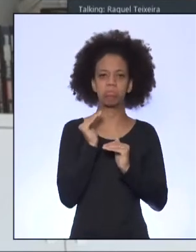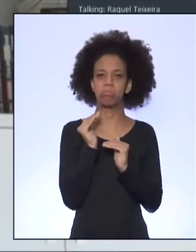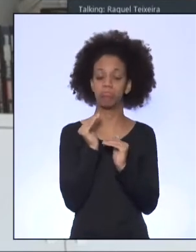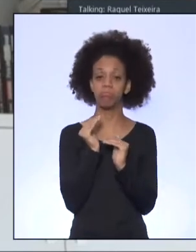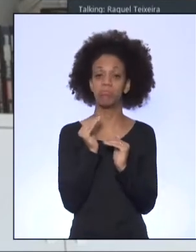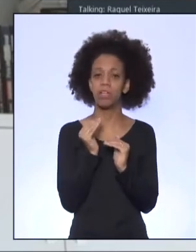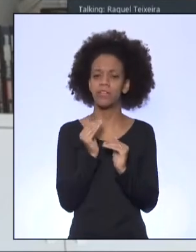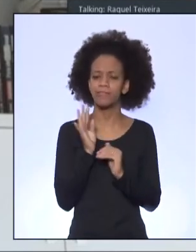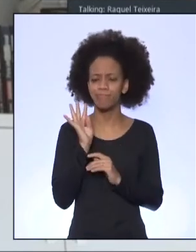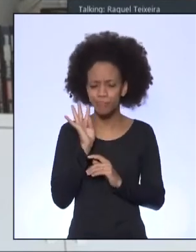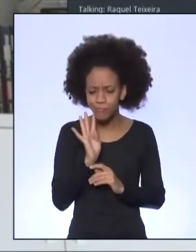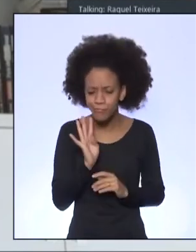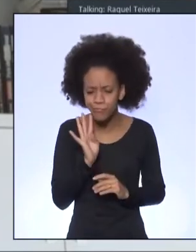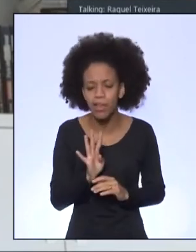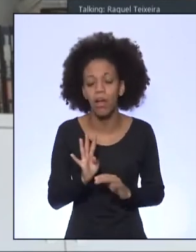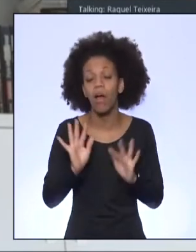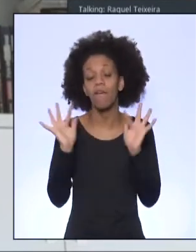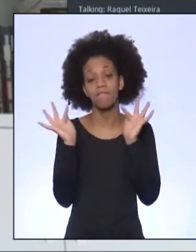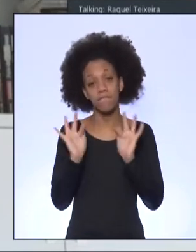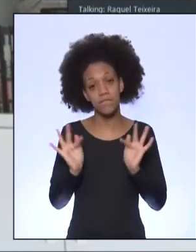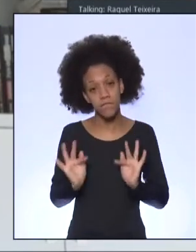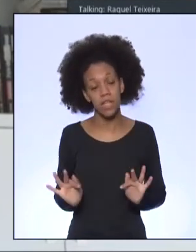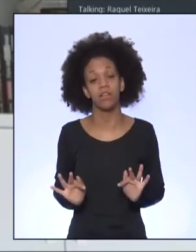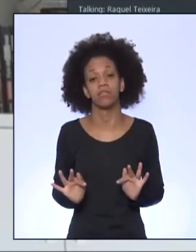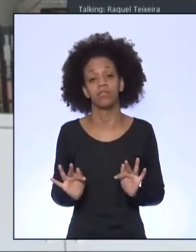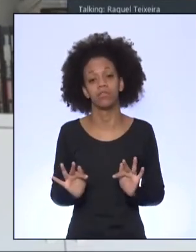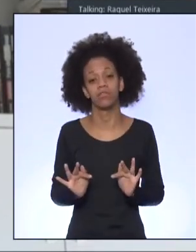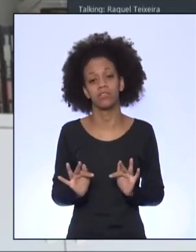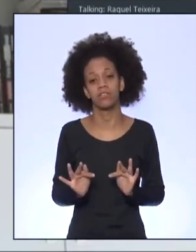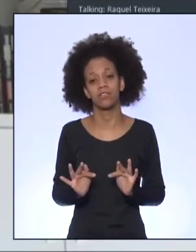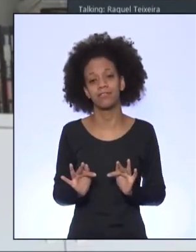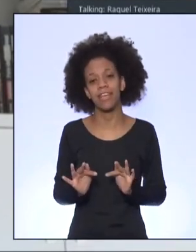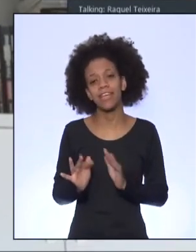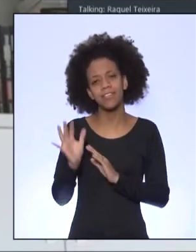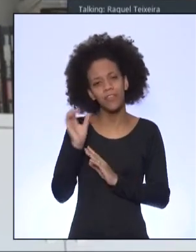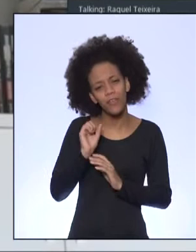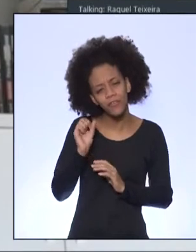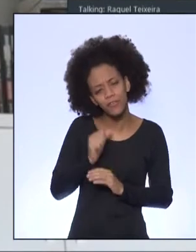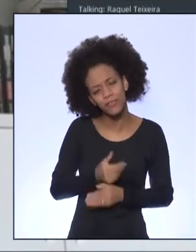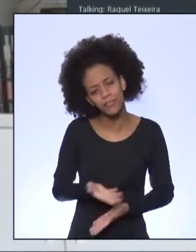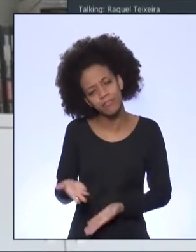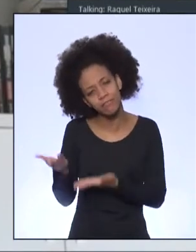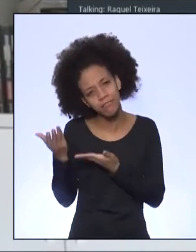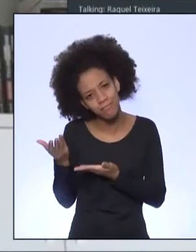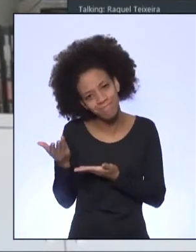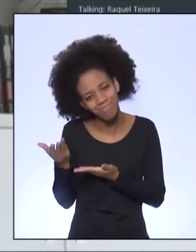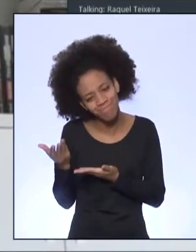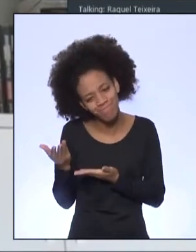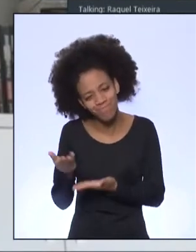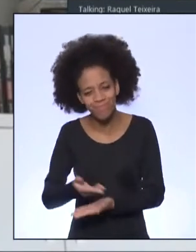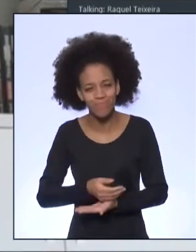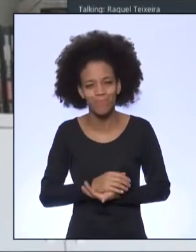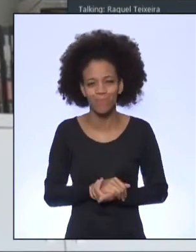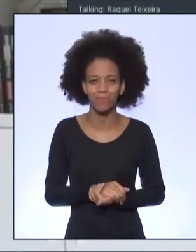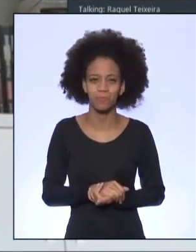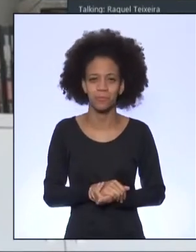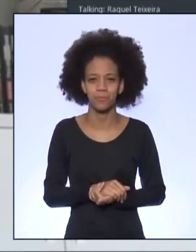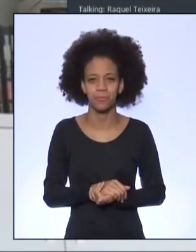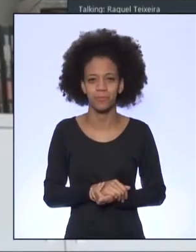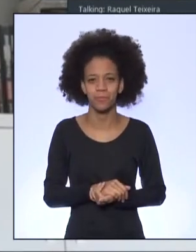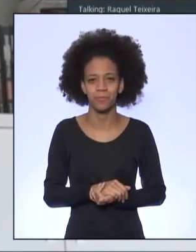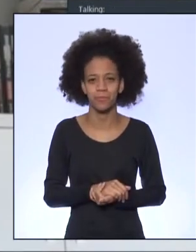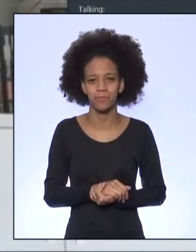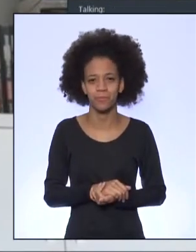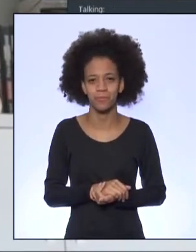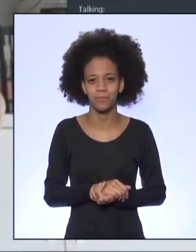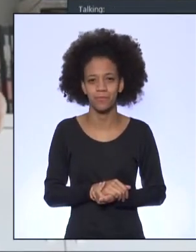muita alegria, portanto, com muita honra, que a gente está aqui para te ouvir. Tati, a palavra é sua.